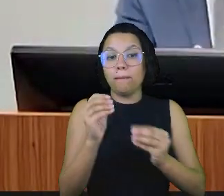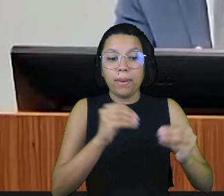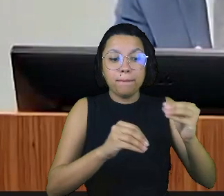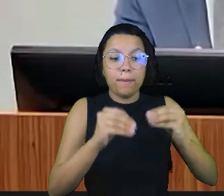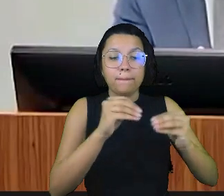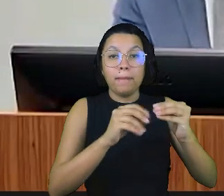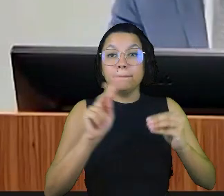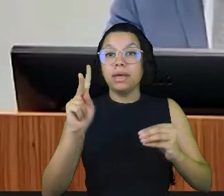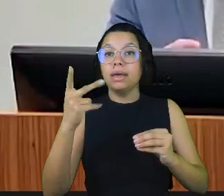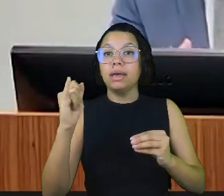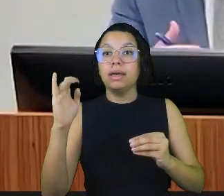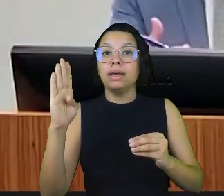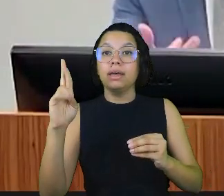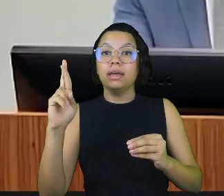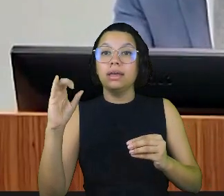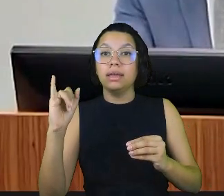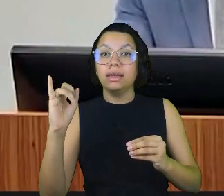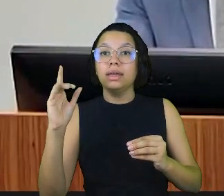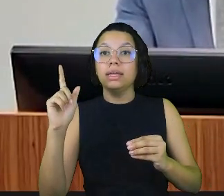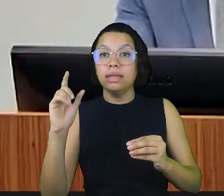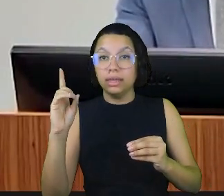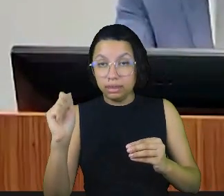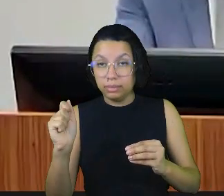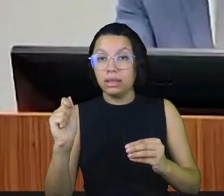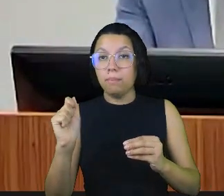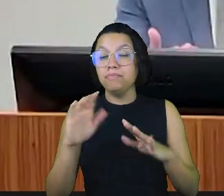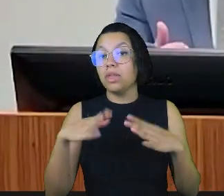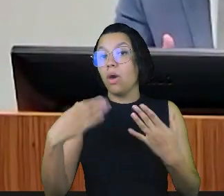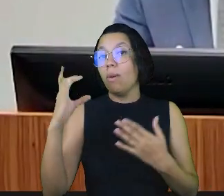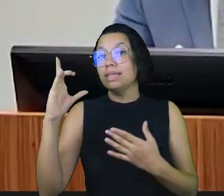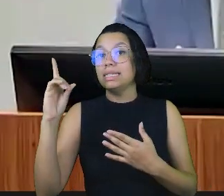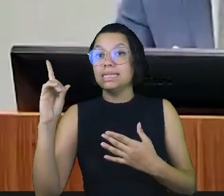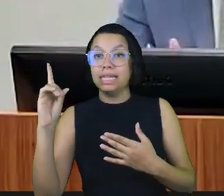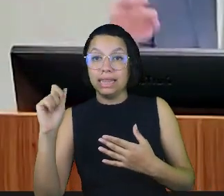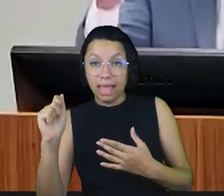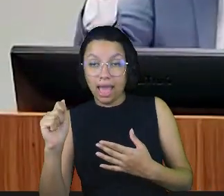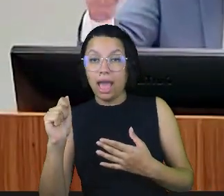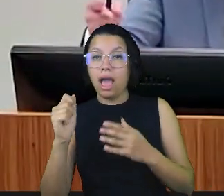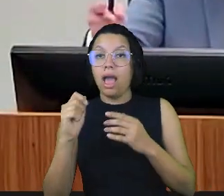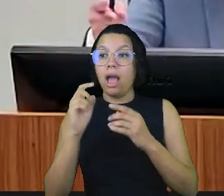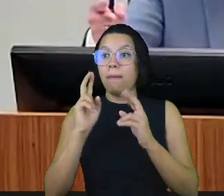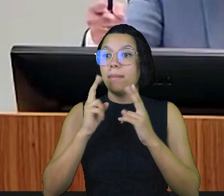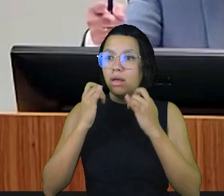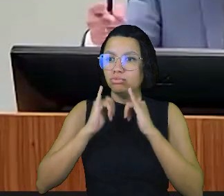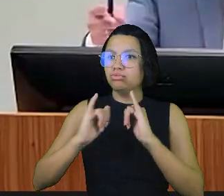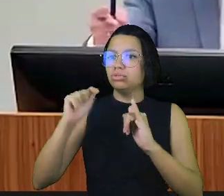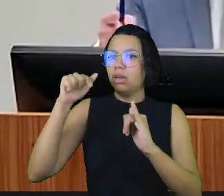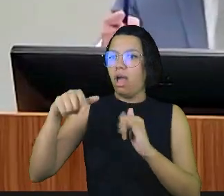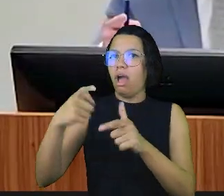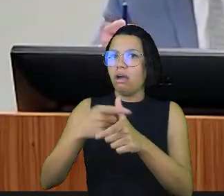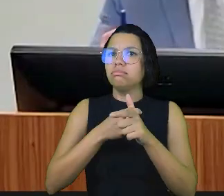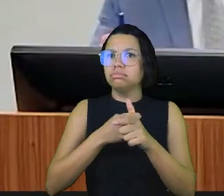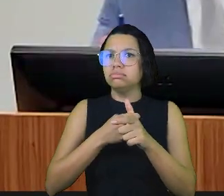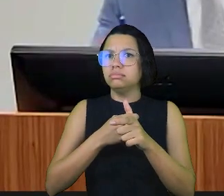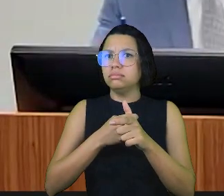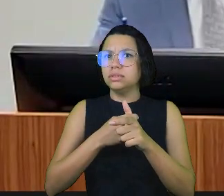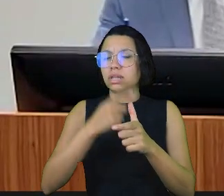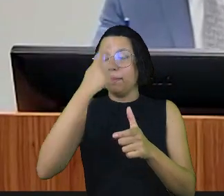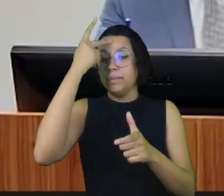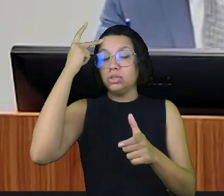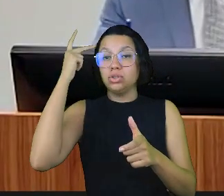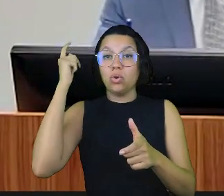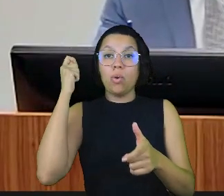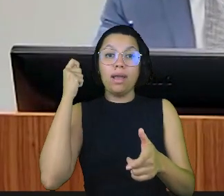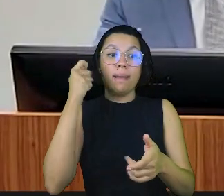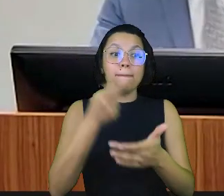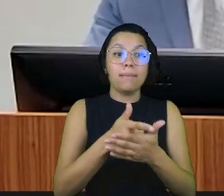composição híbrida. A CDA anunciaria desde sempre como devedores aquele sujeito que é contribuinte e aquele que é